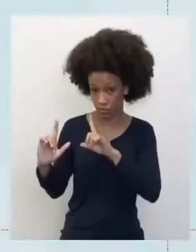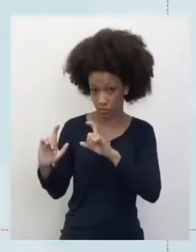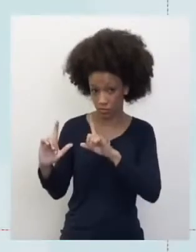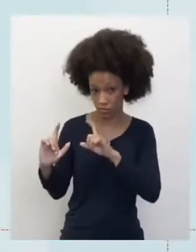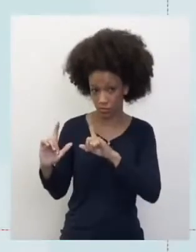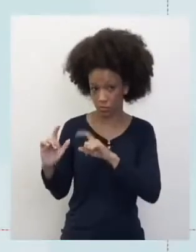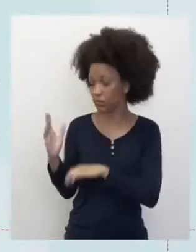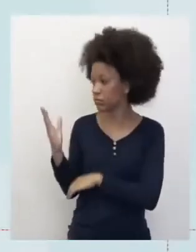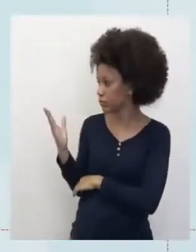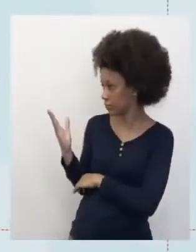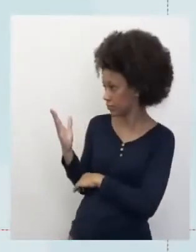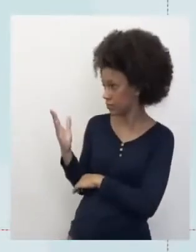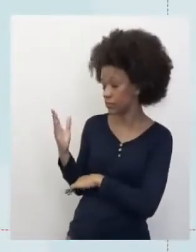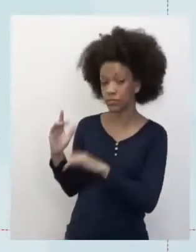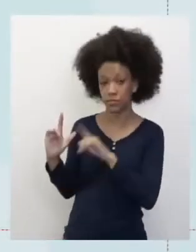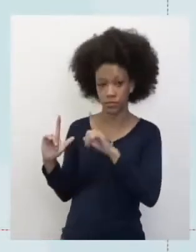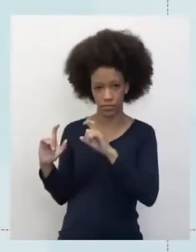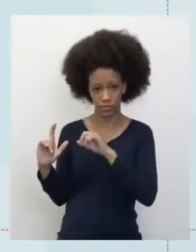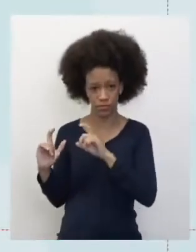tela novamente.